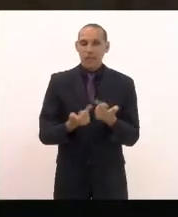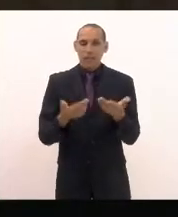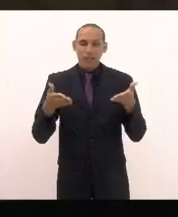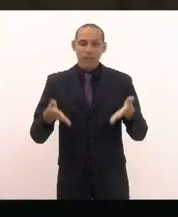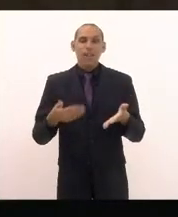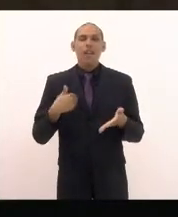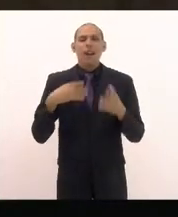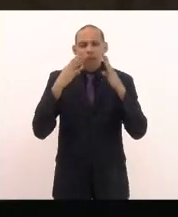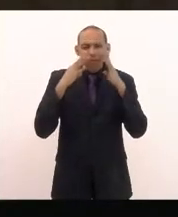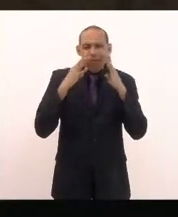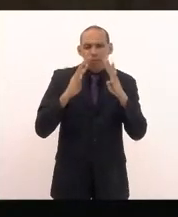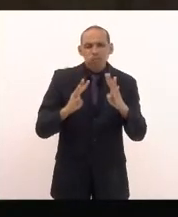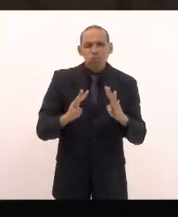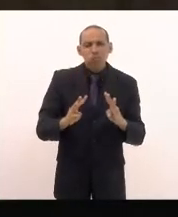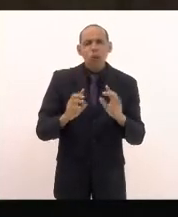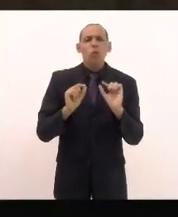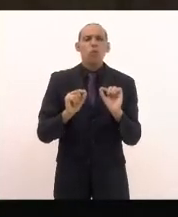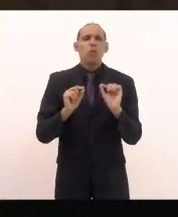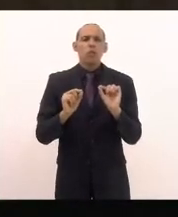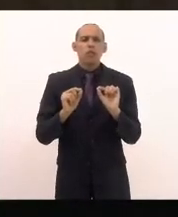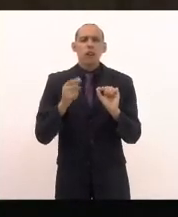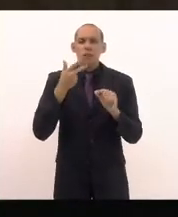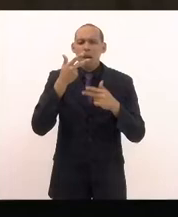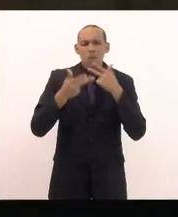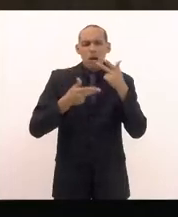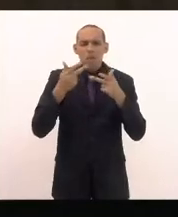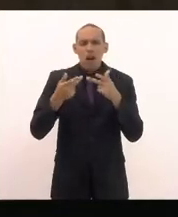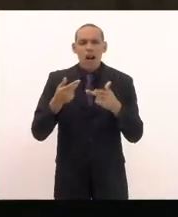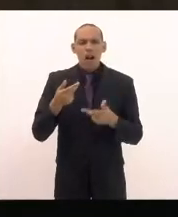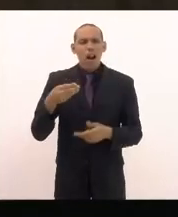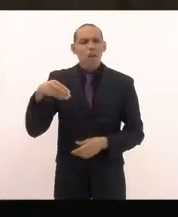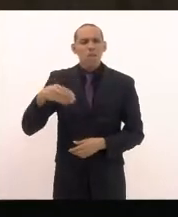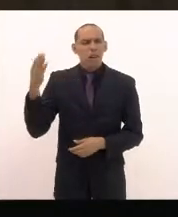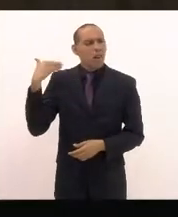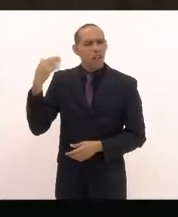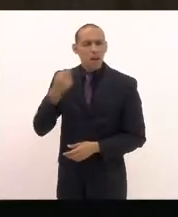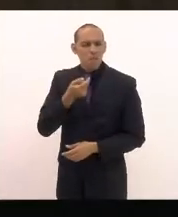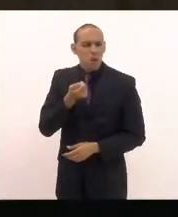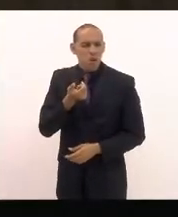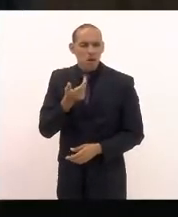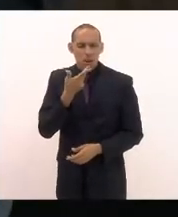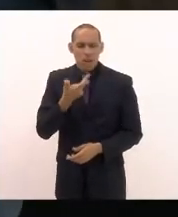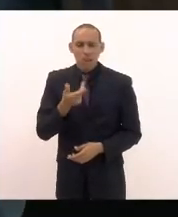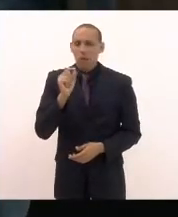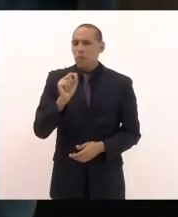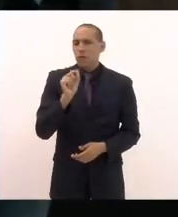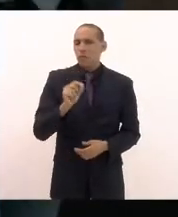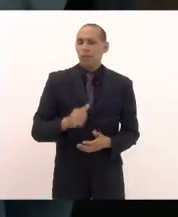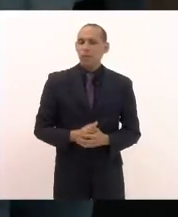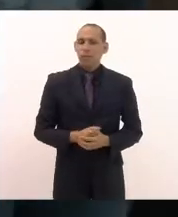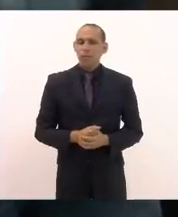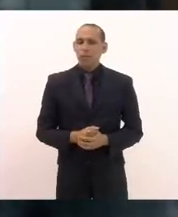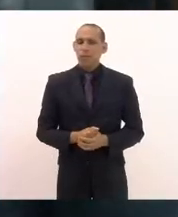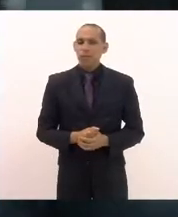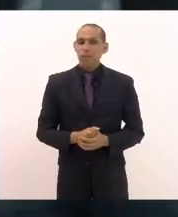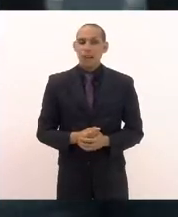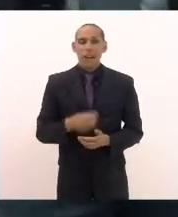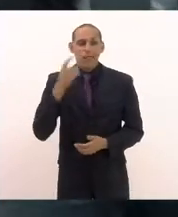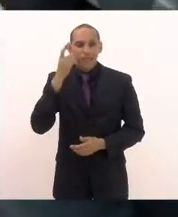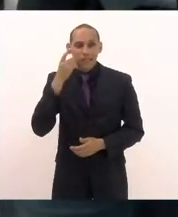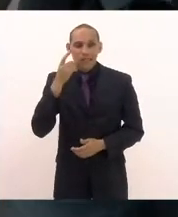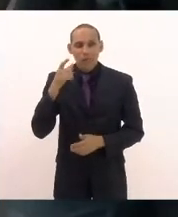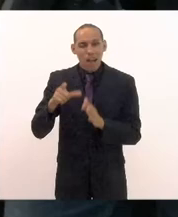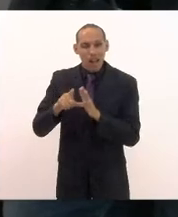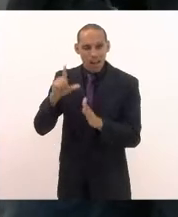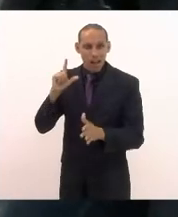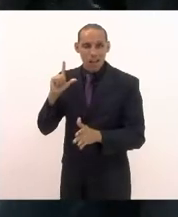de chamar a atenção para uma fala que foi feita há poucos minutos atrás. O deputado de esquerda que me